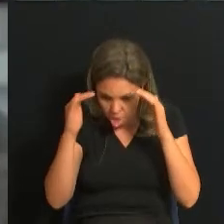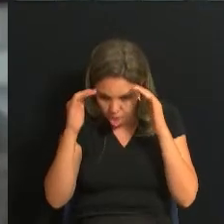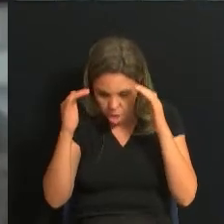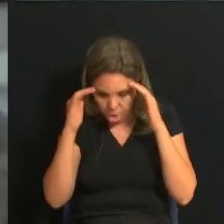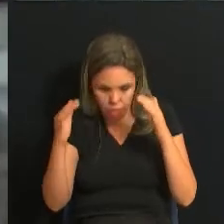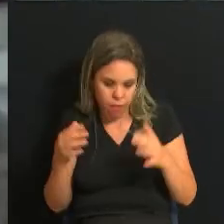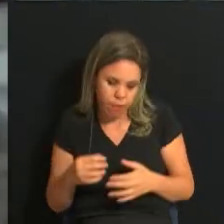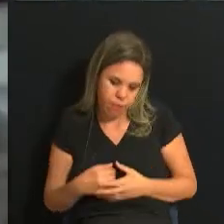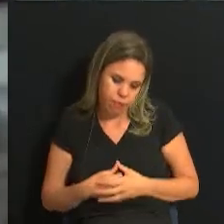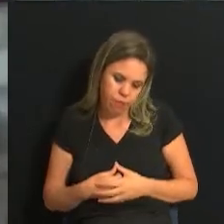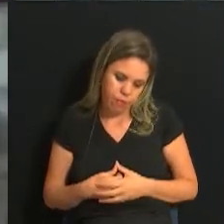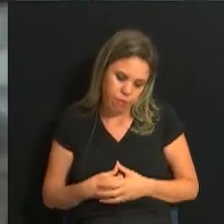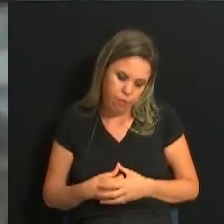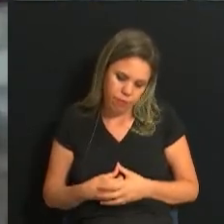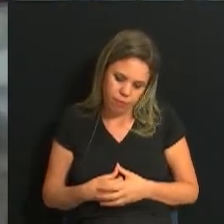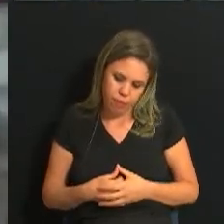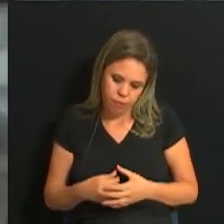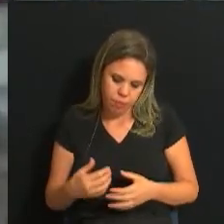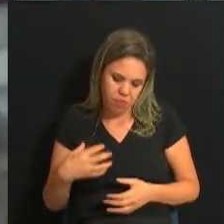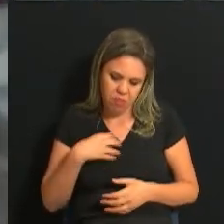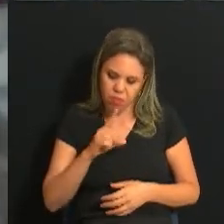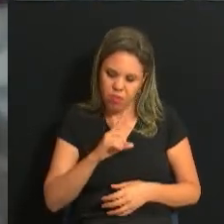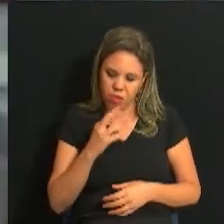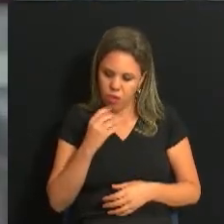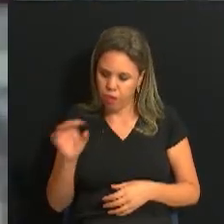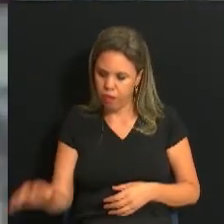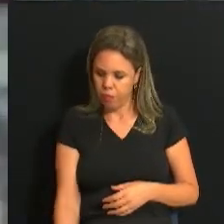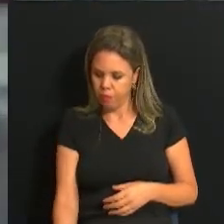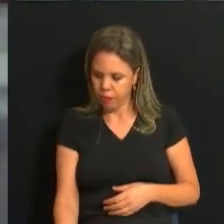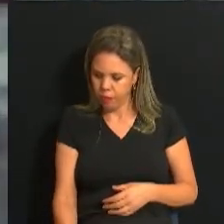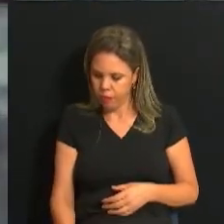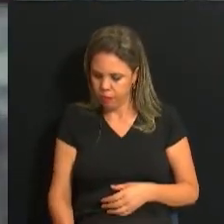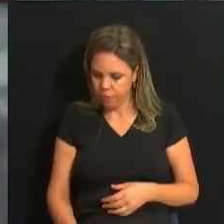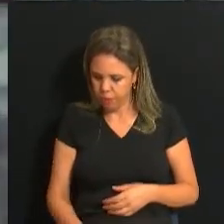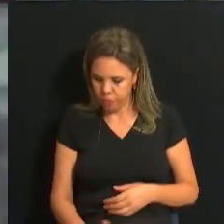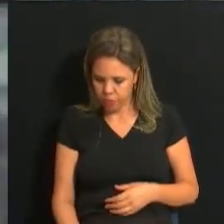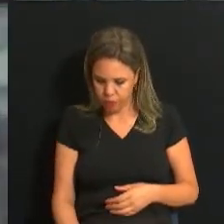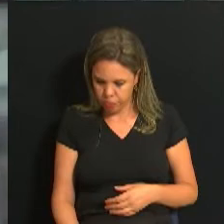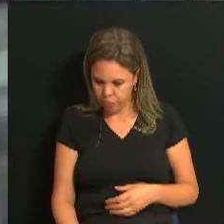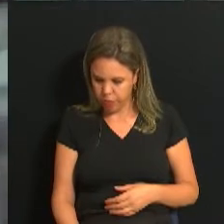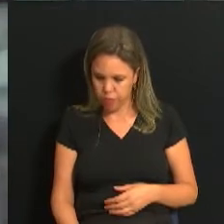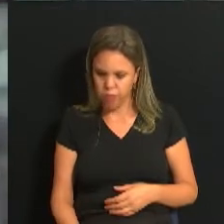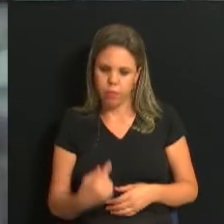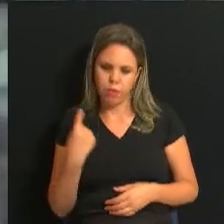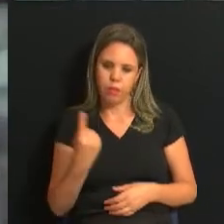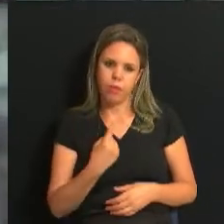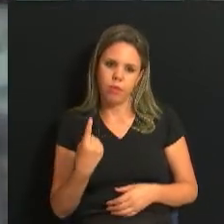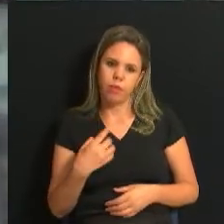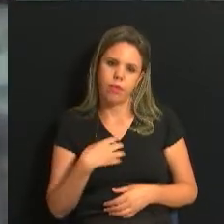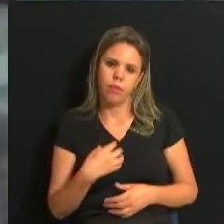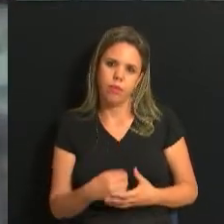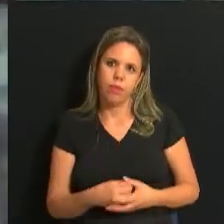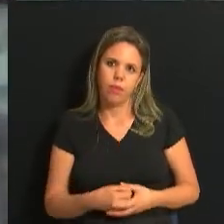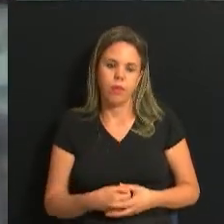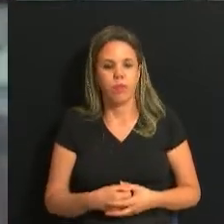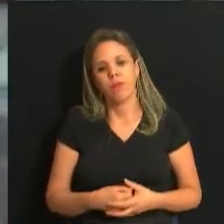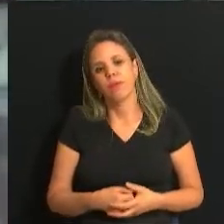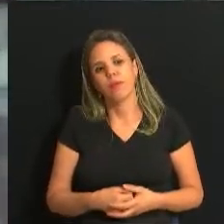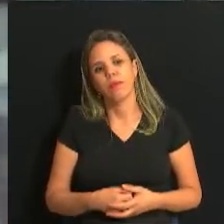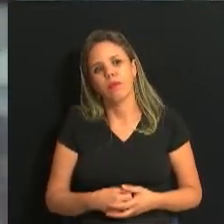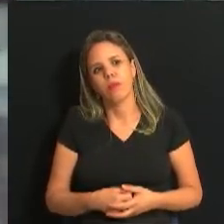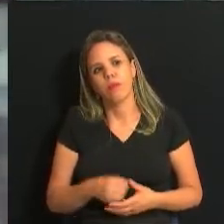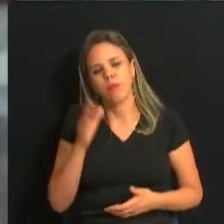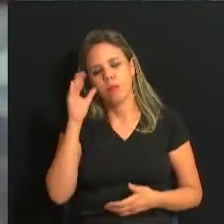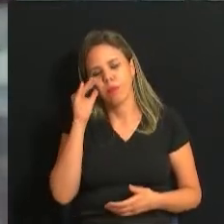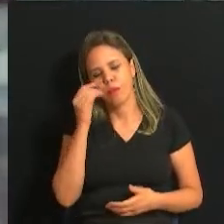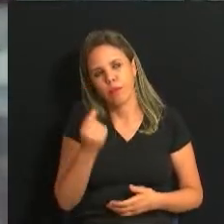encolhimento, de eu não sou bom o suficiente. Então, eu entro num lugar de solidão e de isolamento. Olho com um olhar de